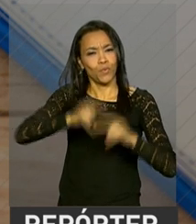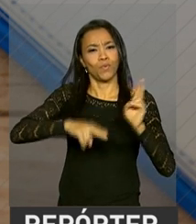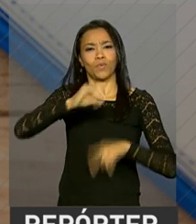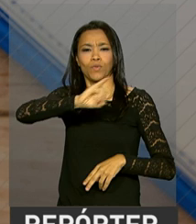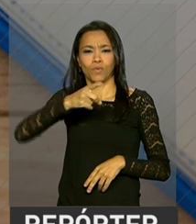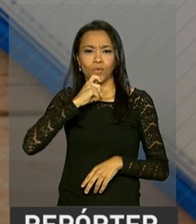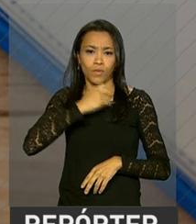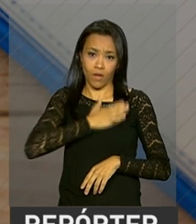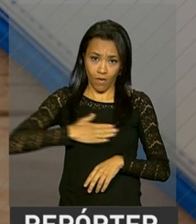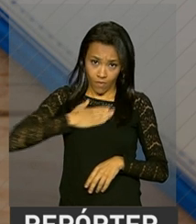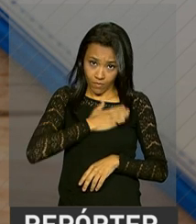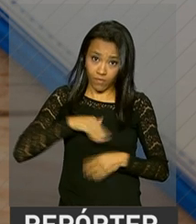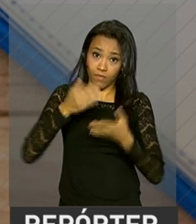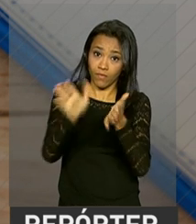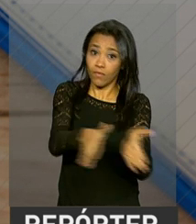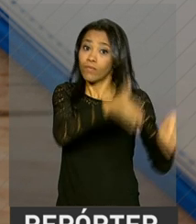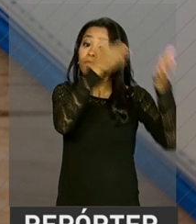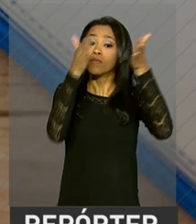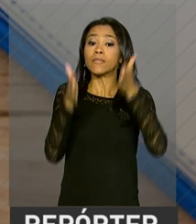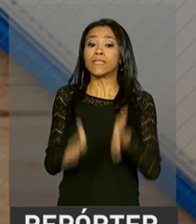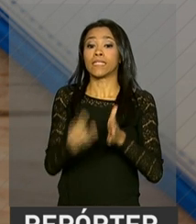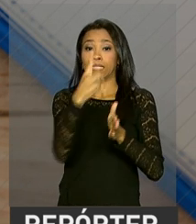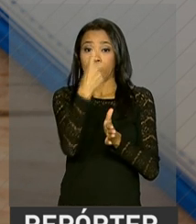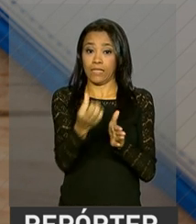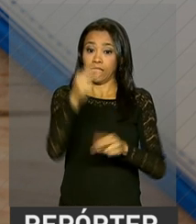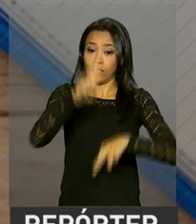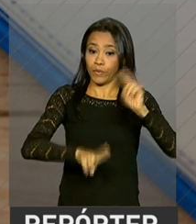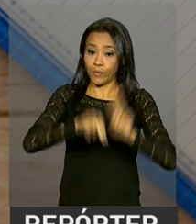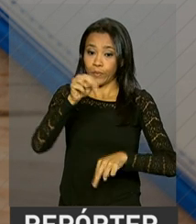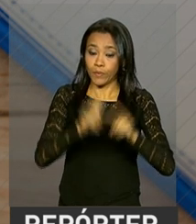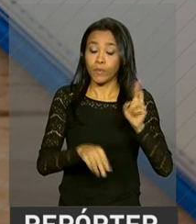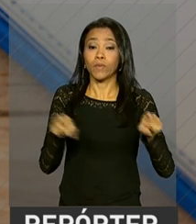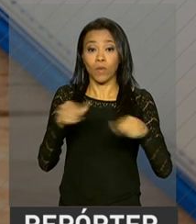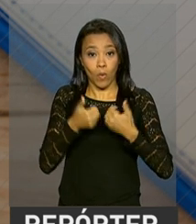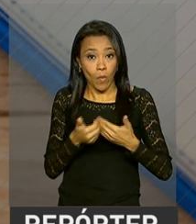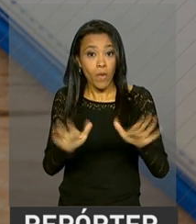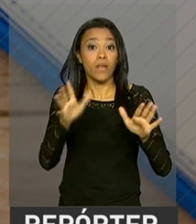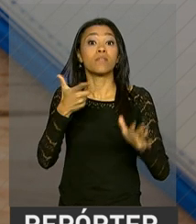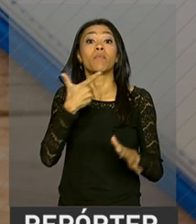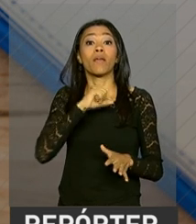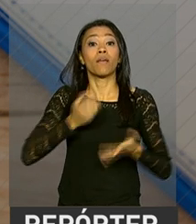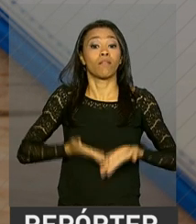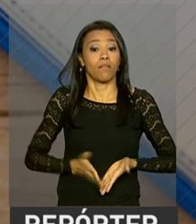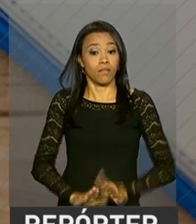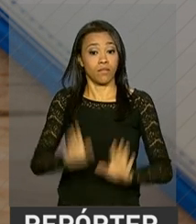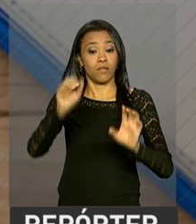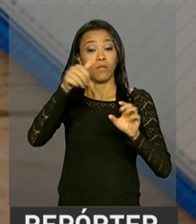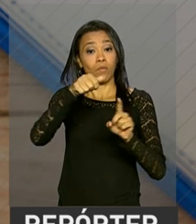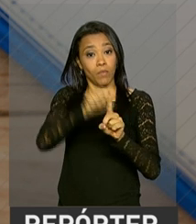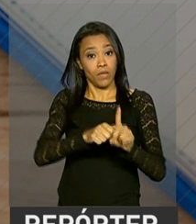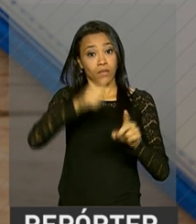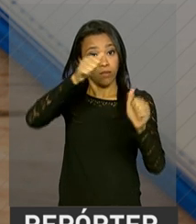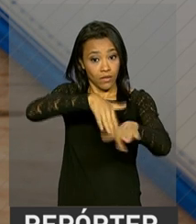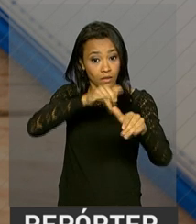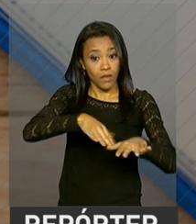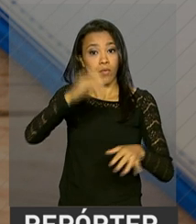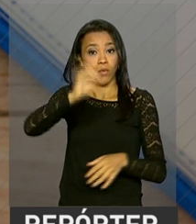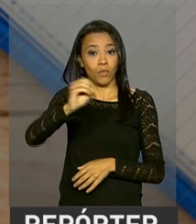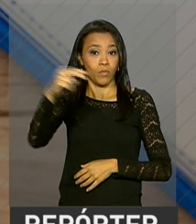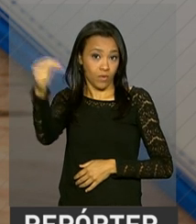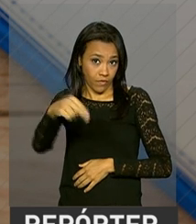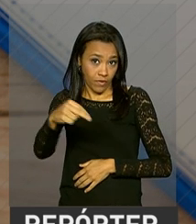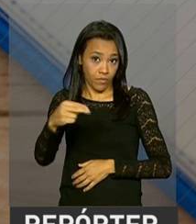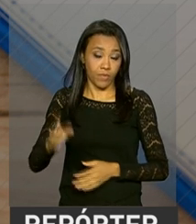julho e agosto. Em 16 de junho, começa o período destinado aos trabalhadores nascidos em setembro, outubro